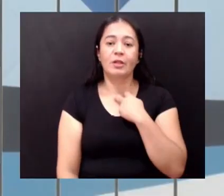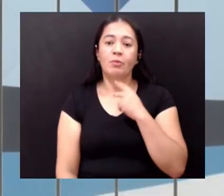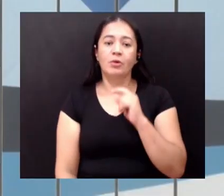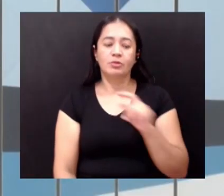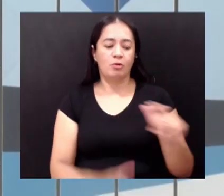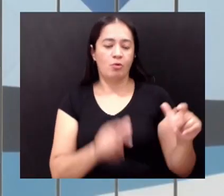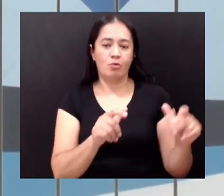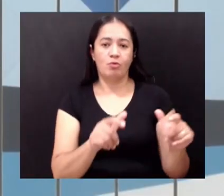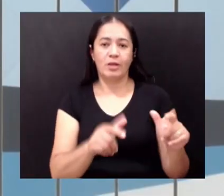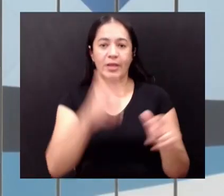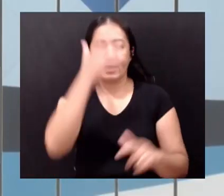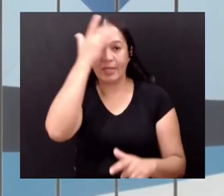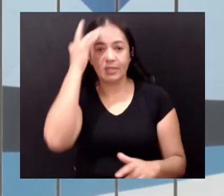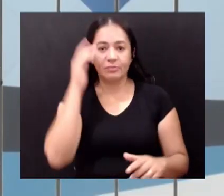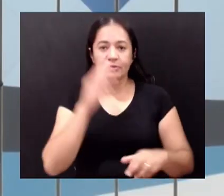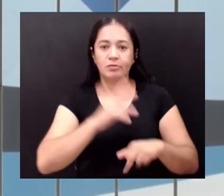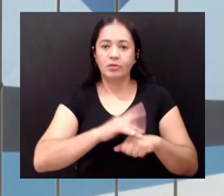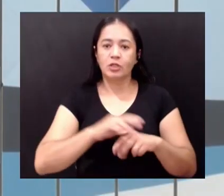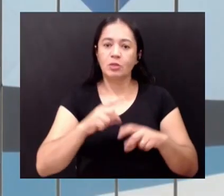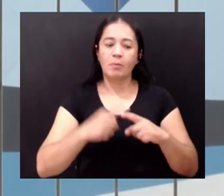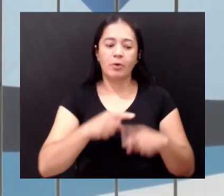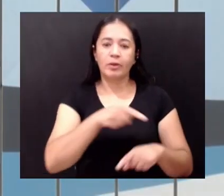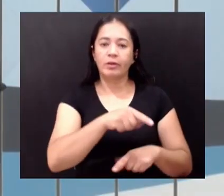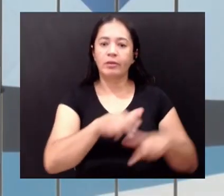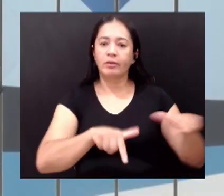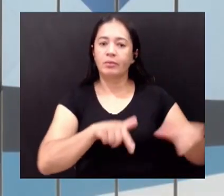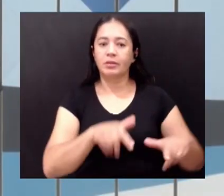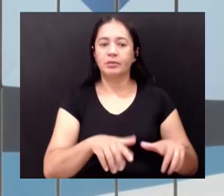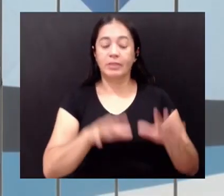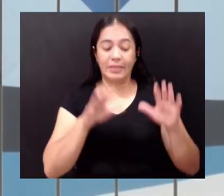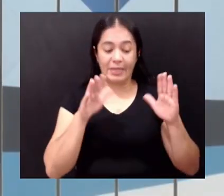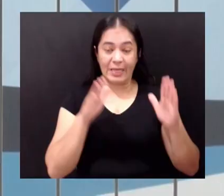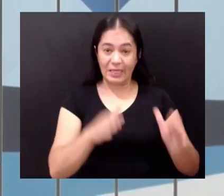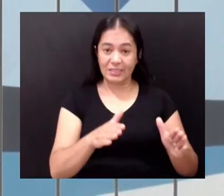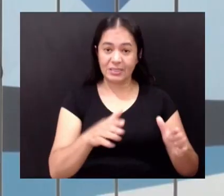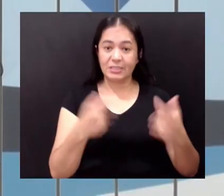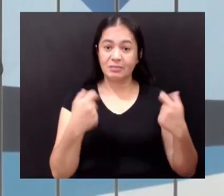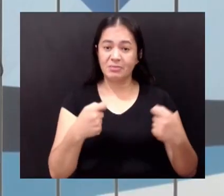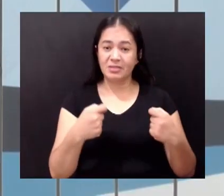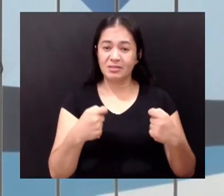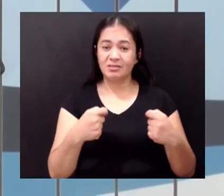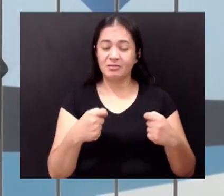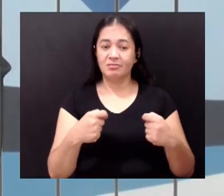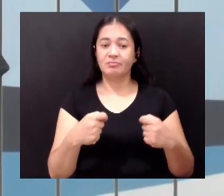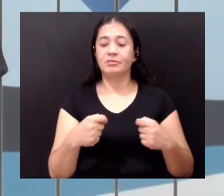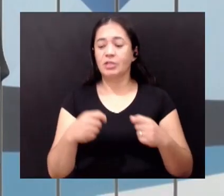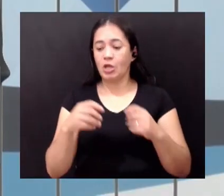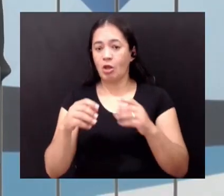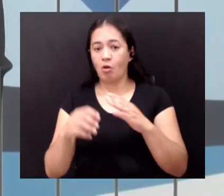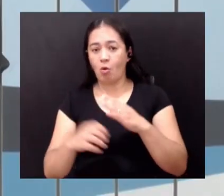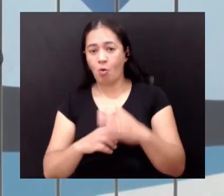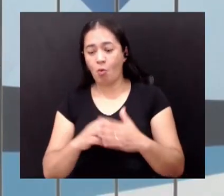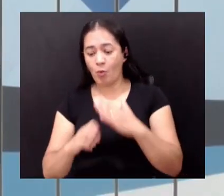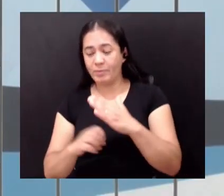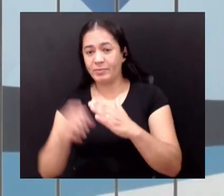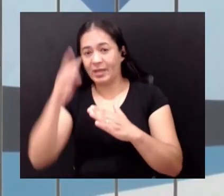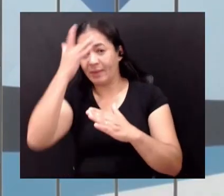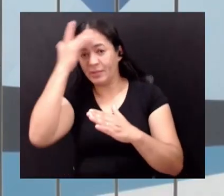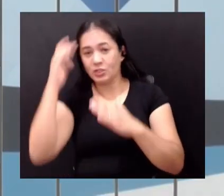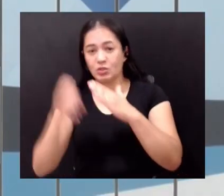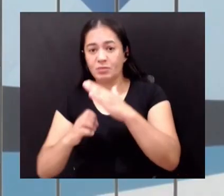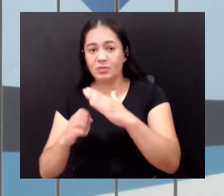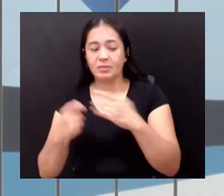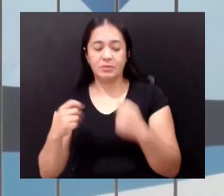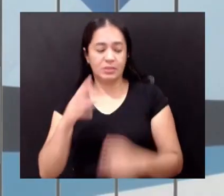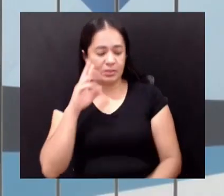estar ali. Né? Acho que esse tem que ser o olhar do empresário, o olhar do executivo. Né? Ele tem que olhar para a empresa dele e entender se está sendo proveitoso para ele, sim,